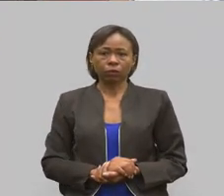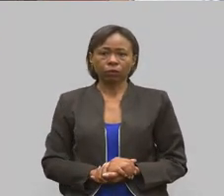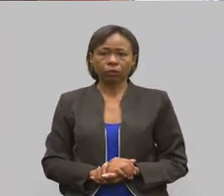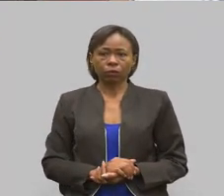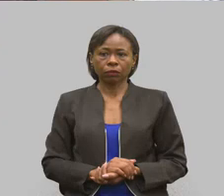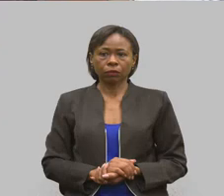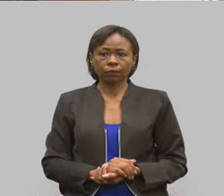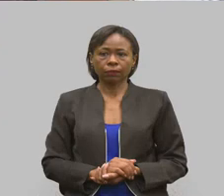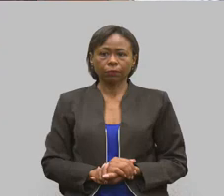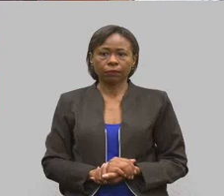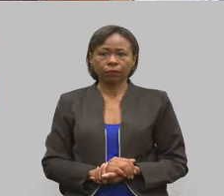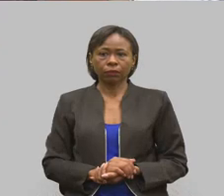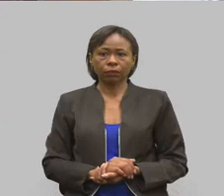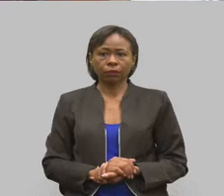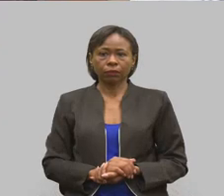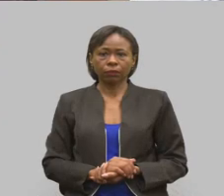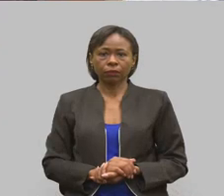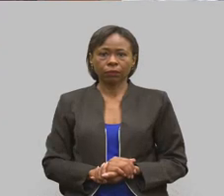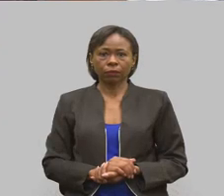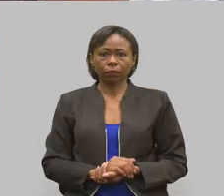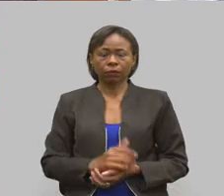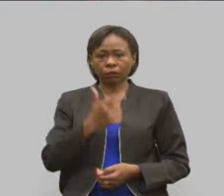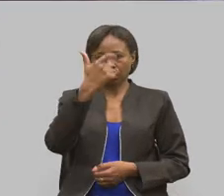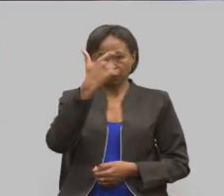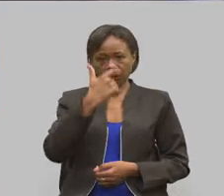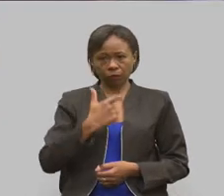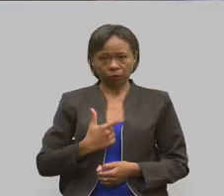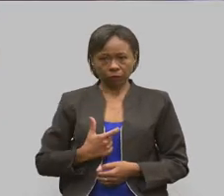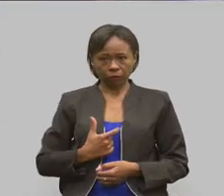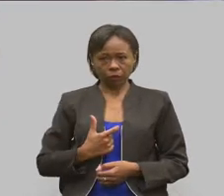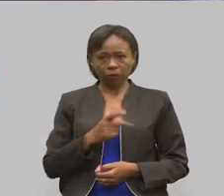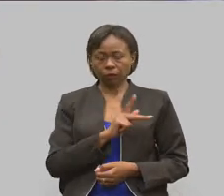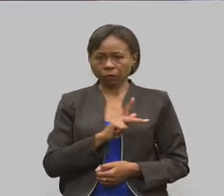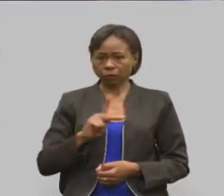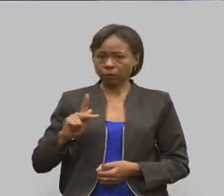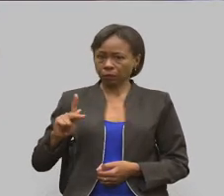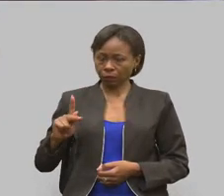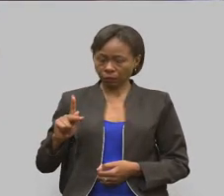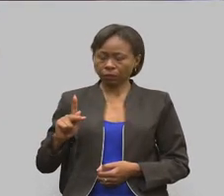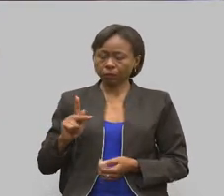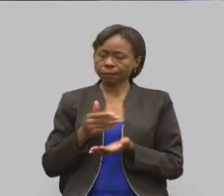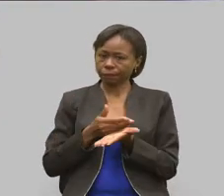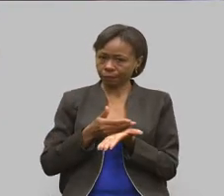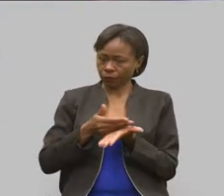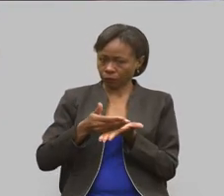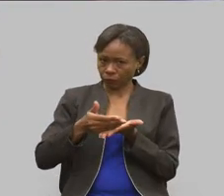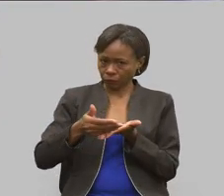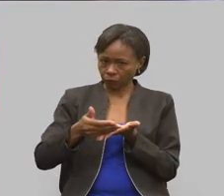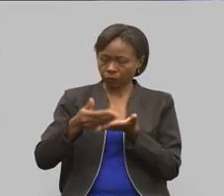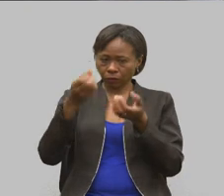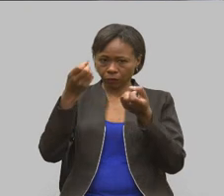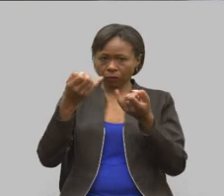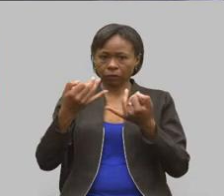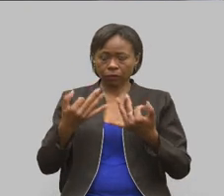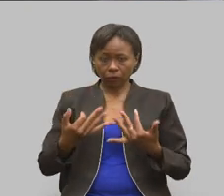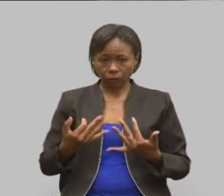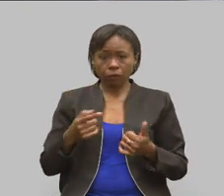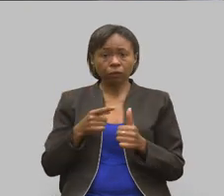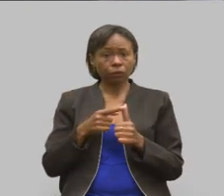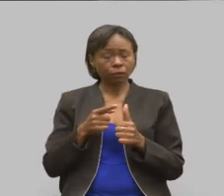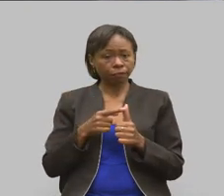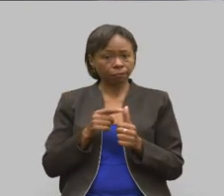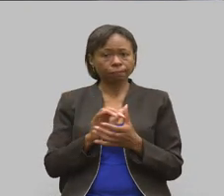públicas na qualidade de presidente da Comissão faço as minhas considerações iniciais primeiro